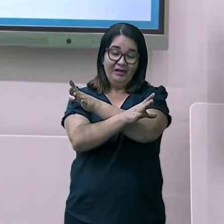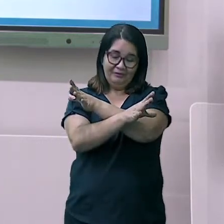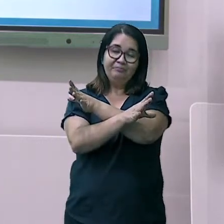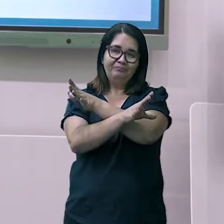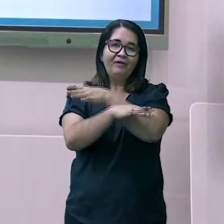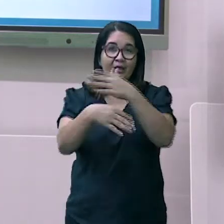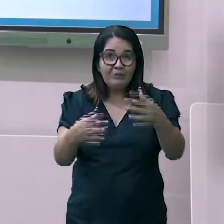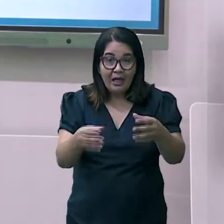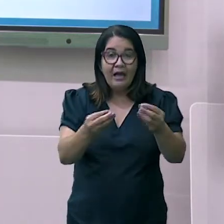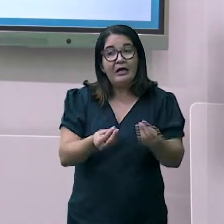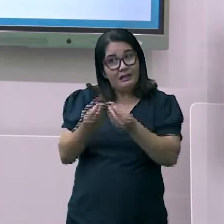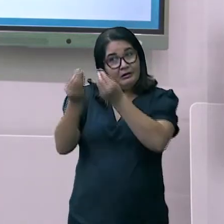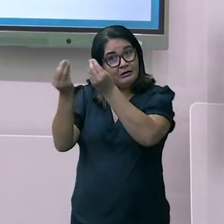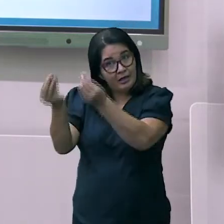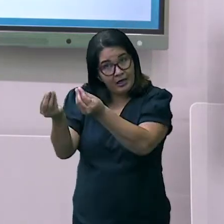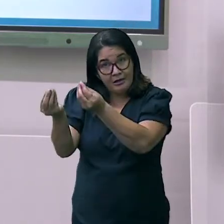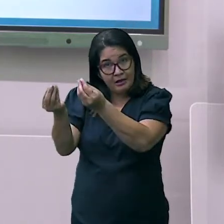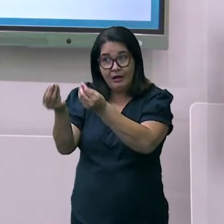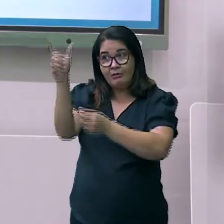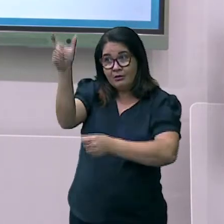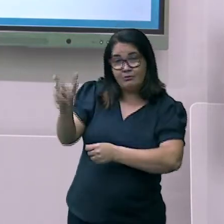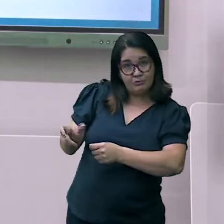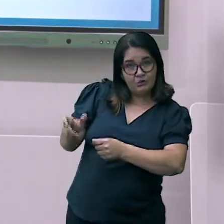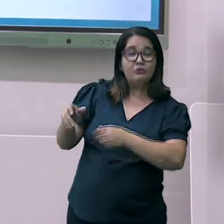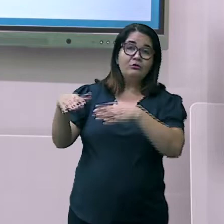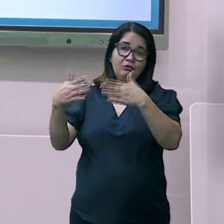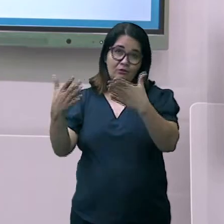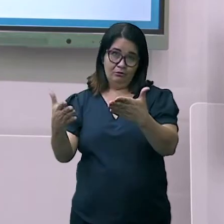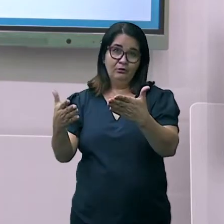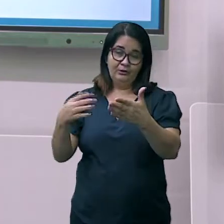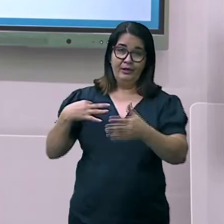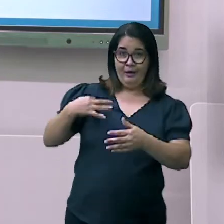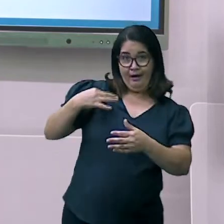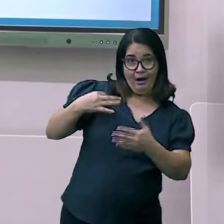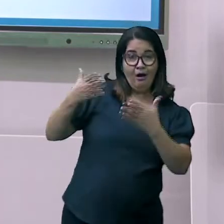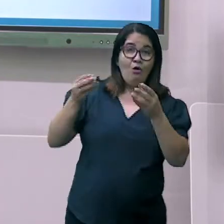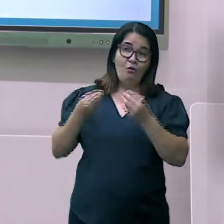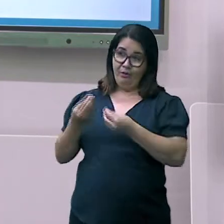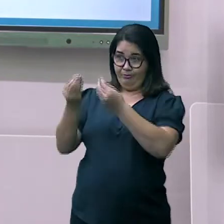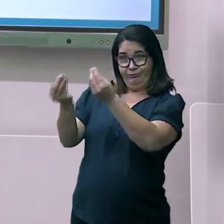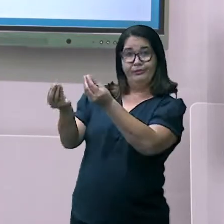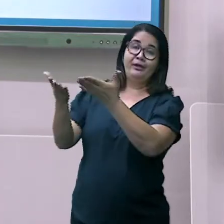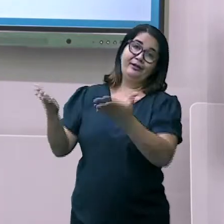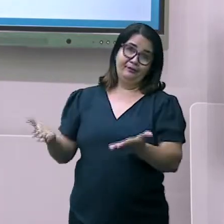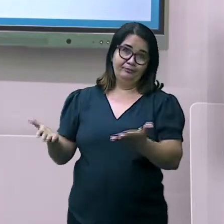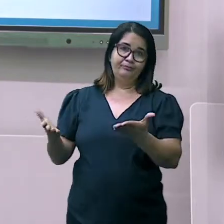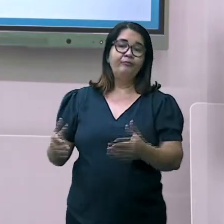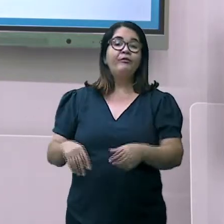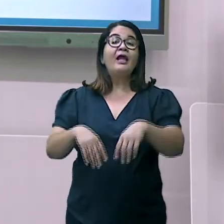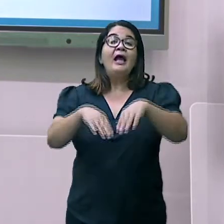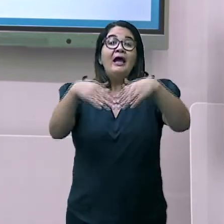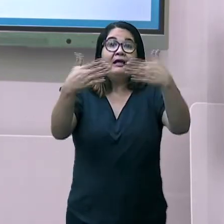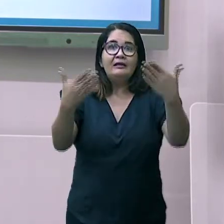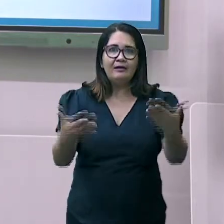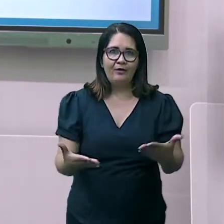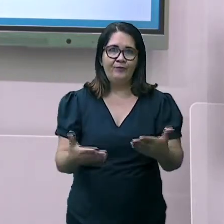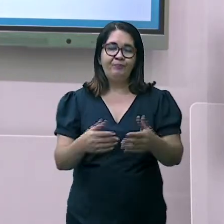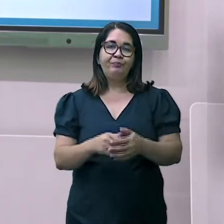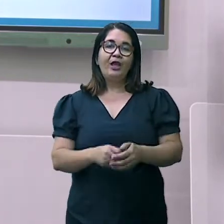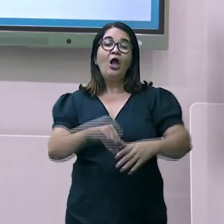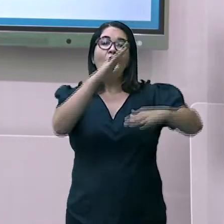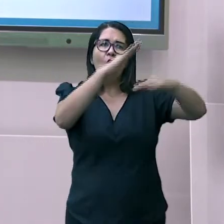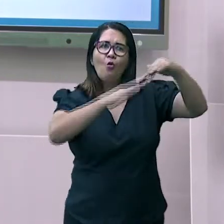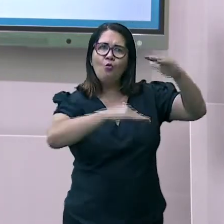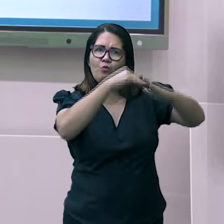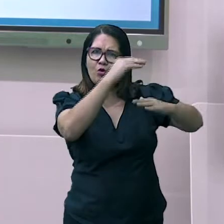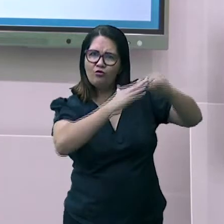aquele corte de roupa, aquela roupa. Um estilista, ele desenha em média, dependendo do estilista,